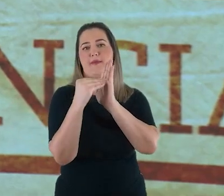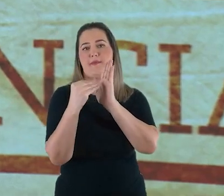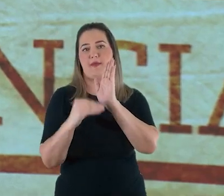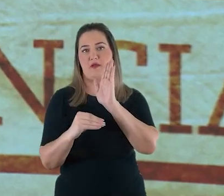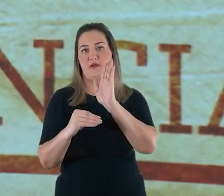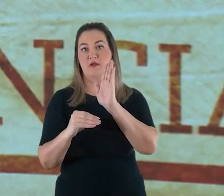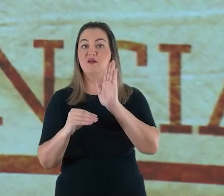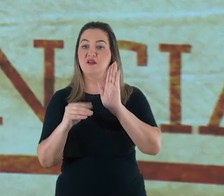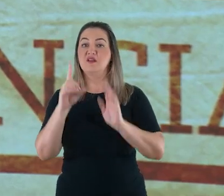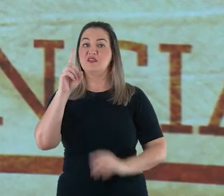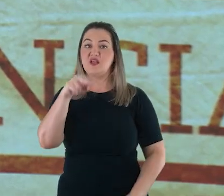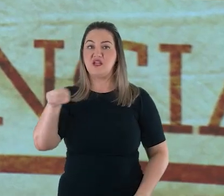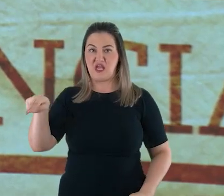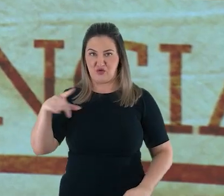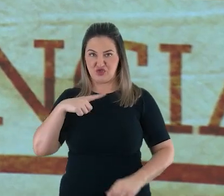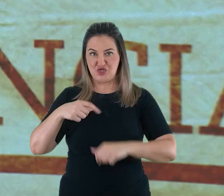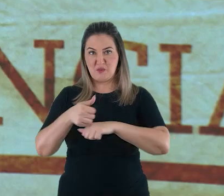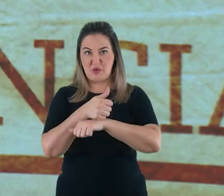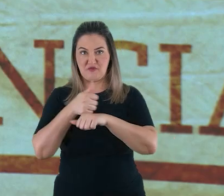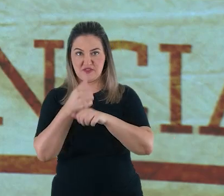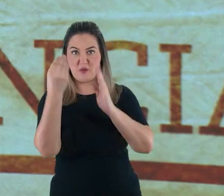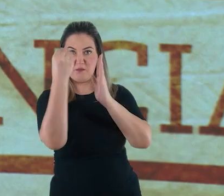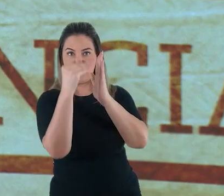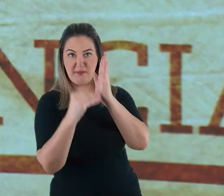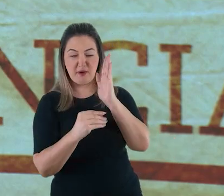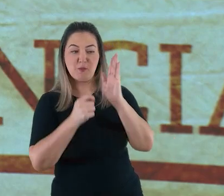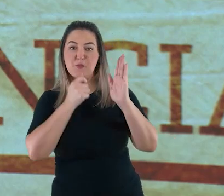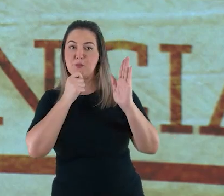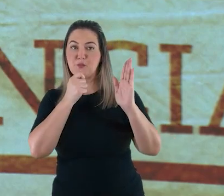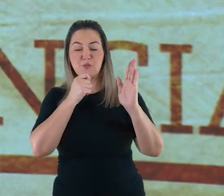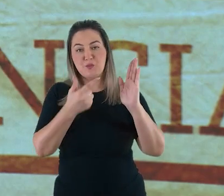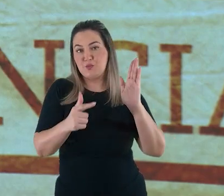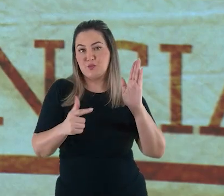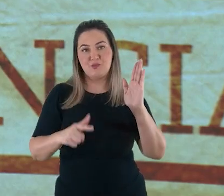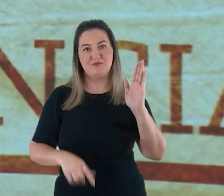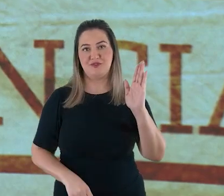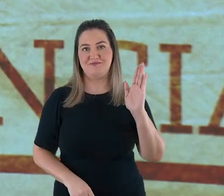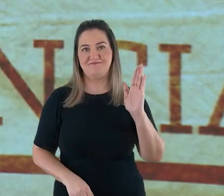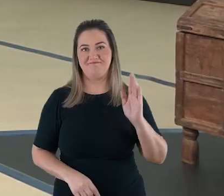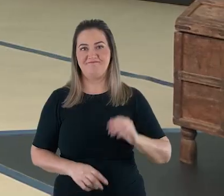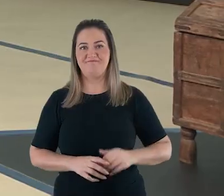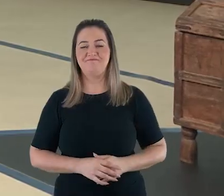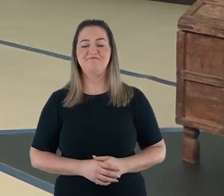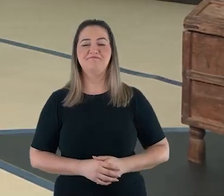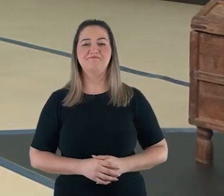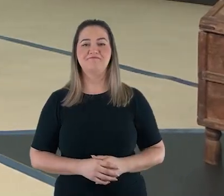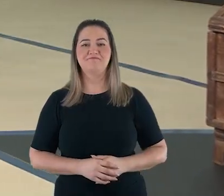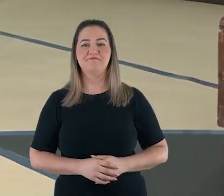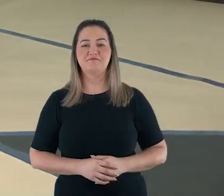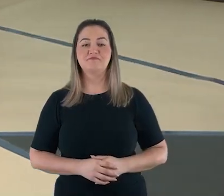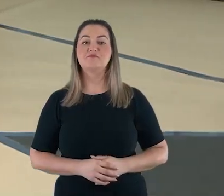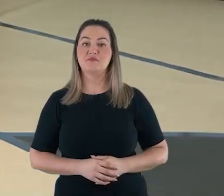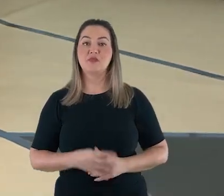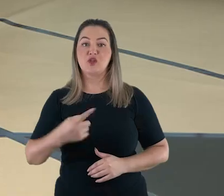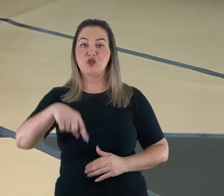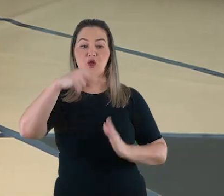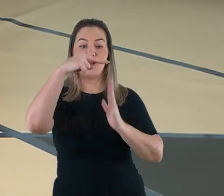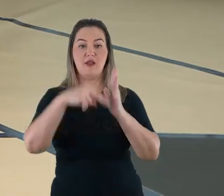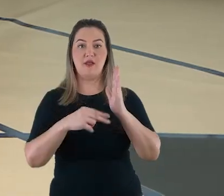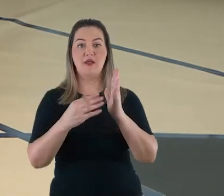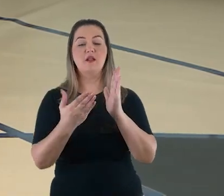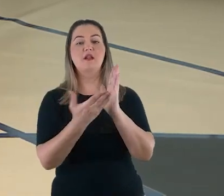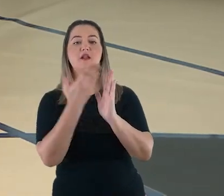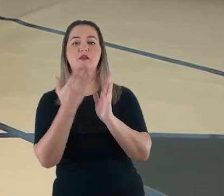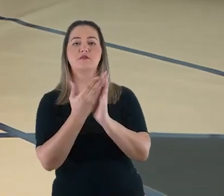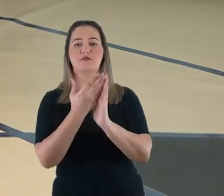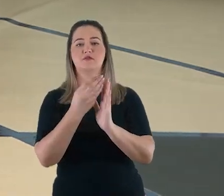certamente não ocupava nenhum dos cargos que estavam ali obrigados a comparecer. Note o que lemos aqui no livro de Daniel,